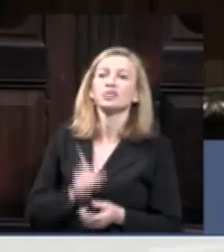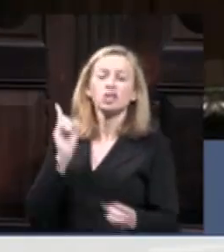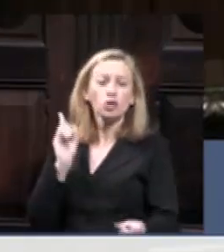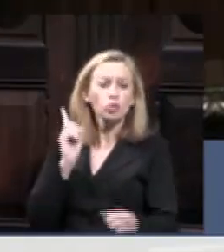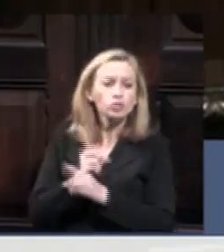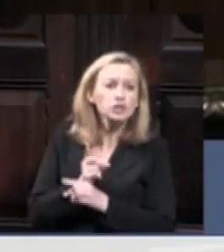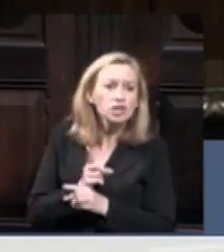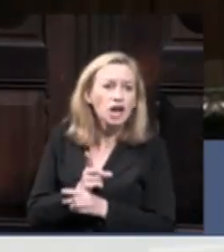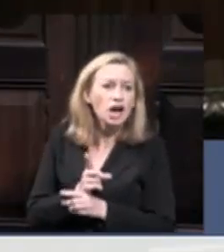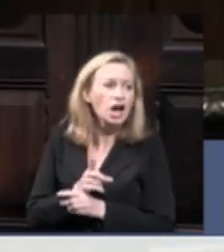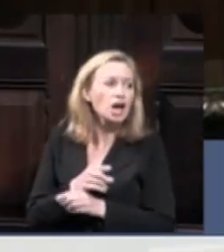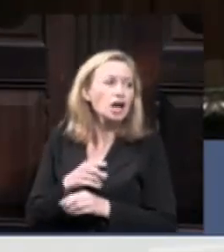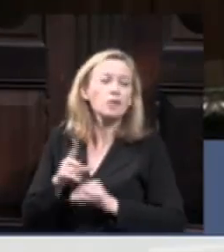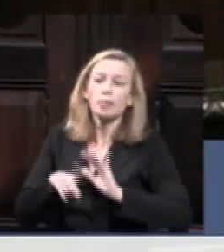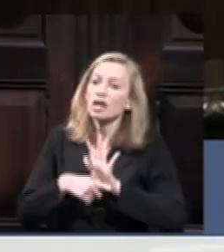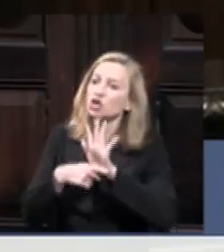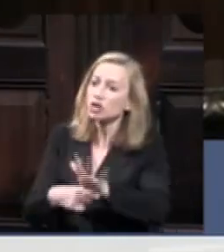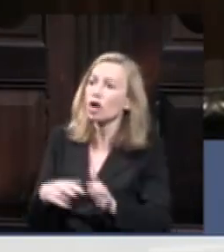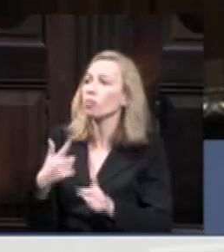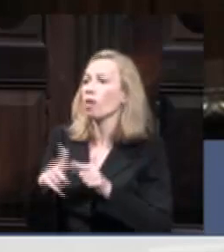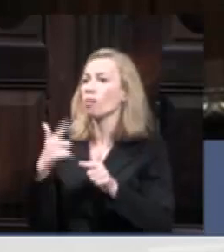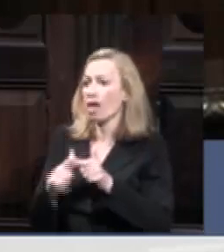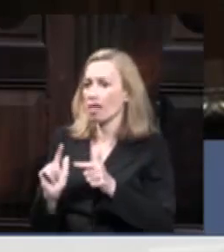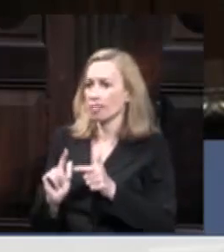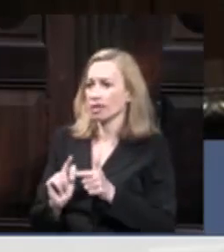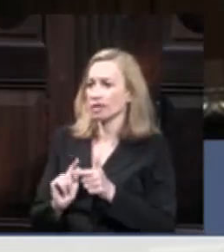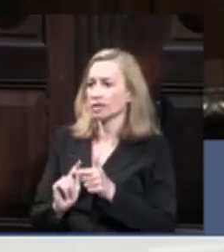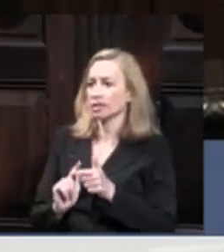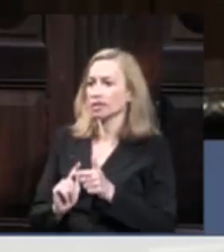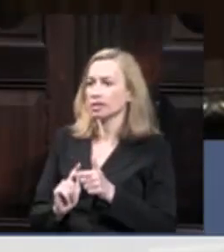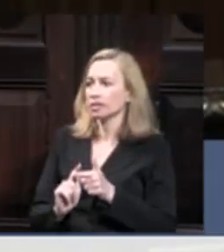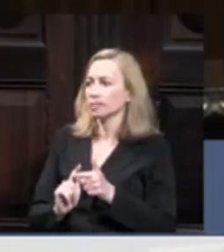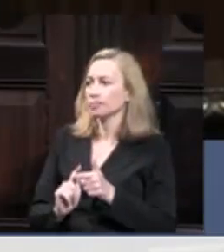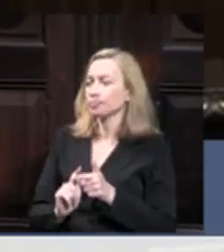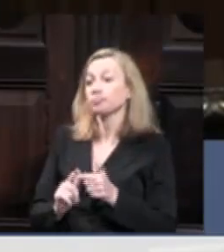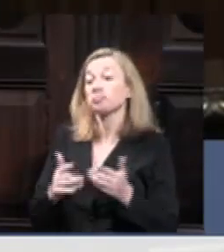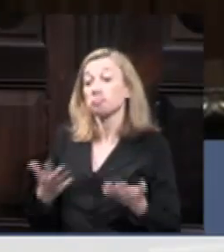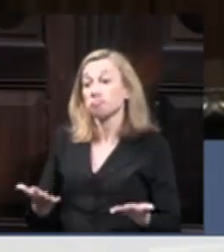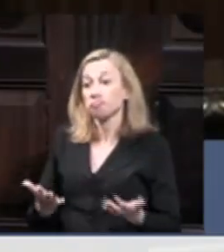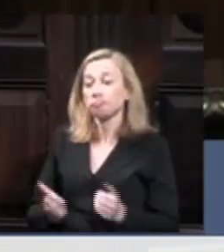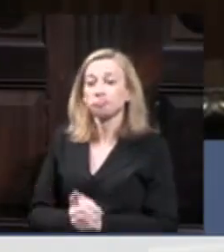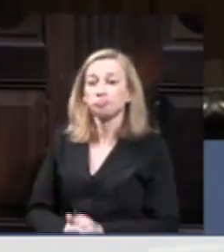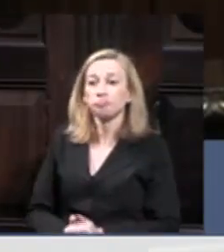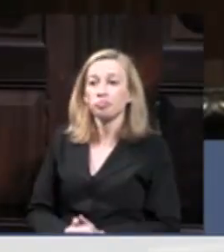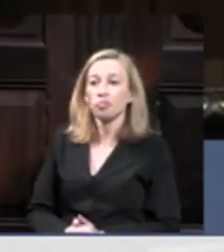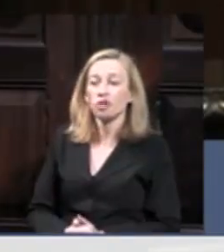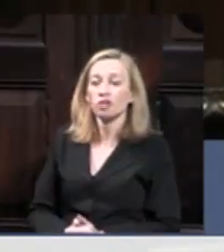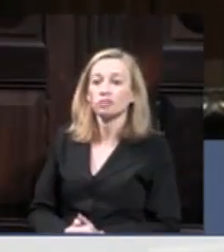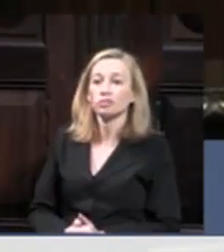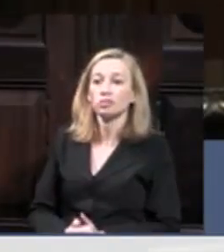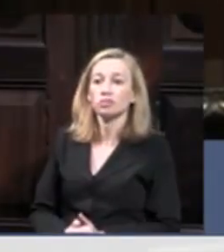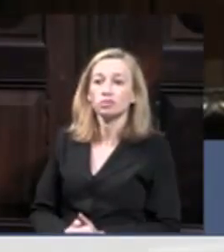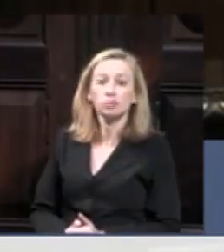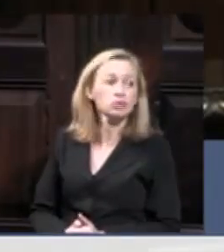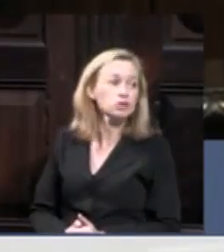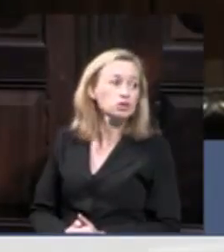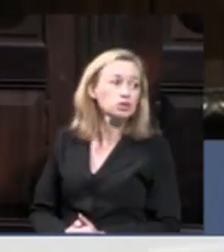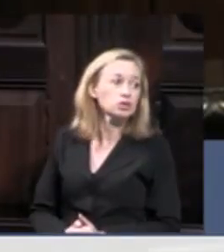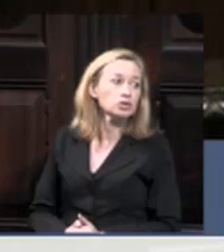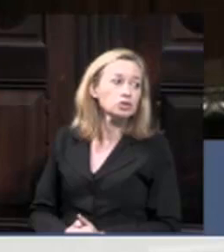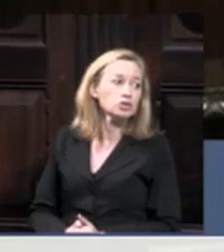maneira para minimizar o problema, para aplacar o problema. Entretanto, a notícia que tenho,